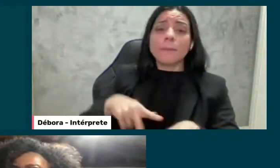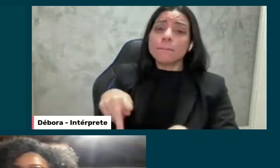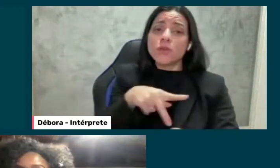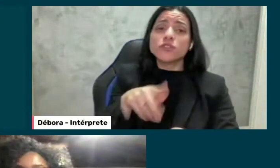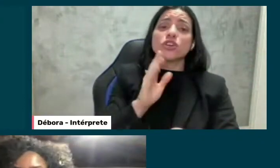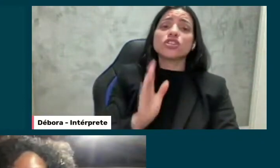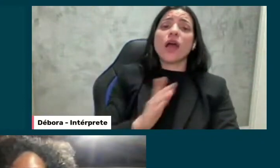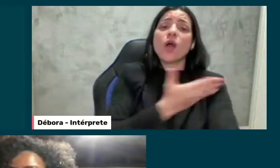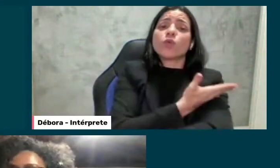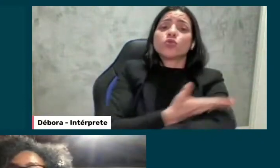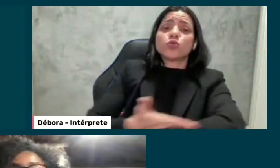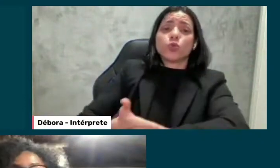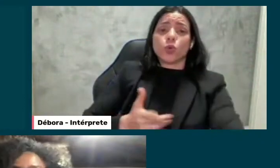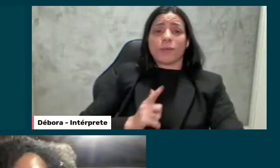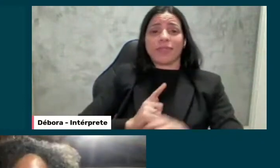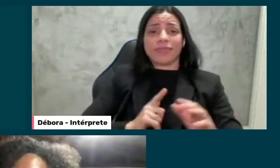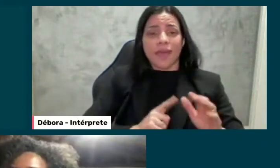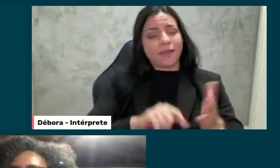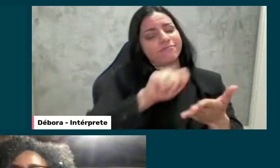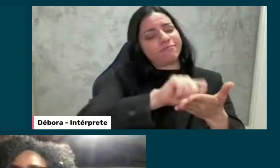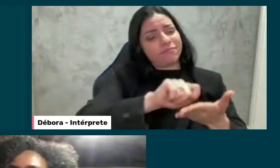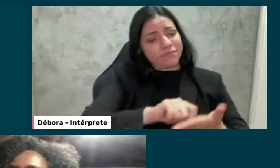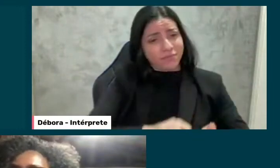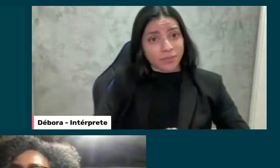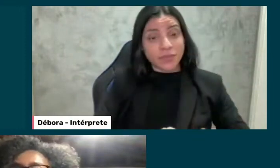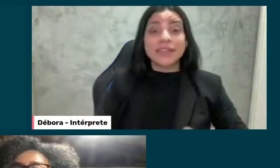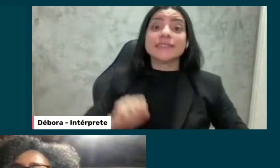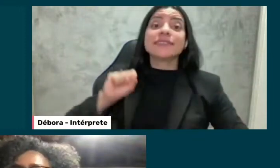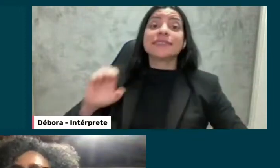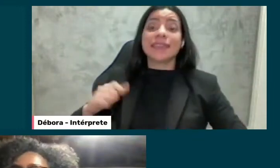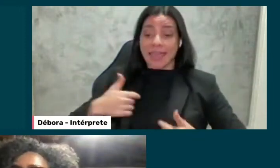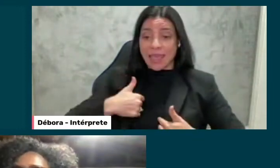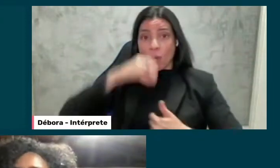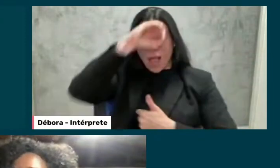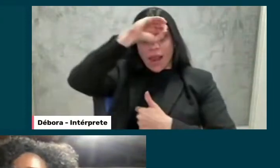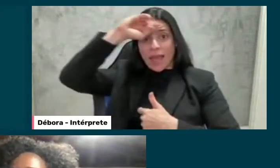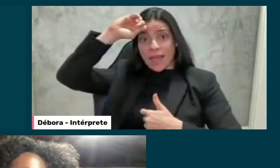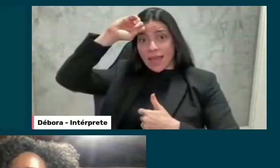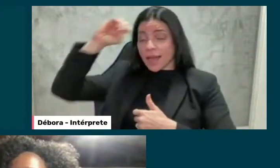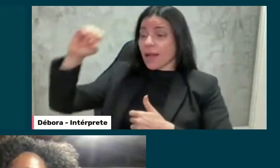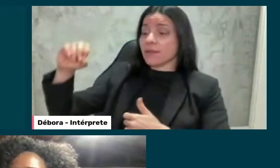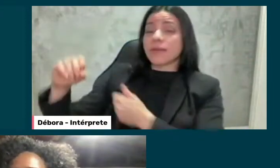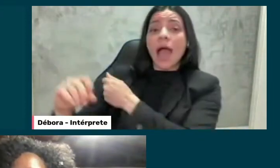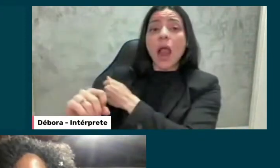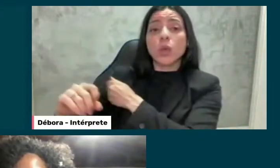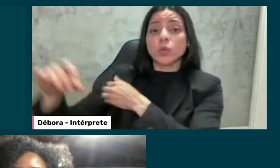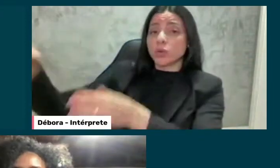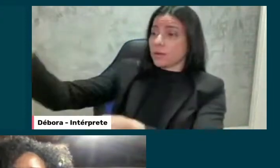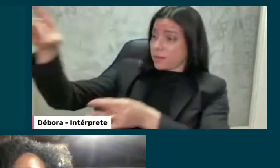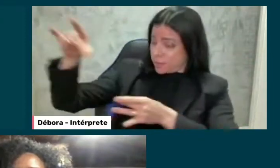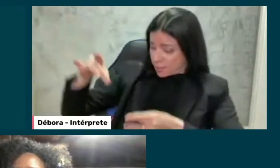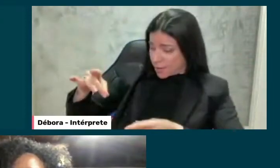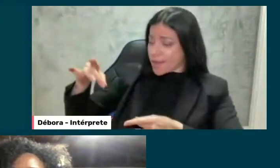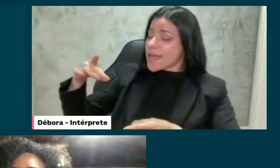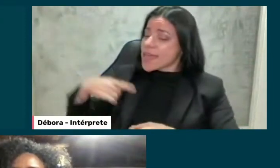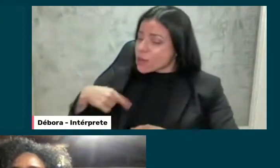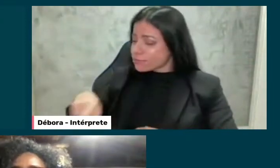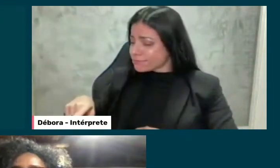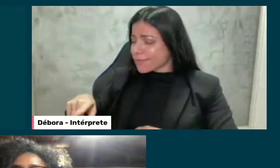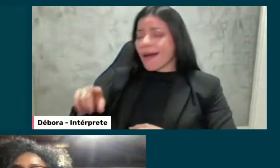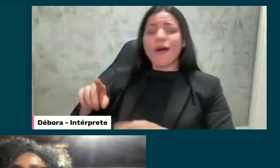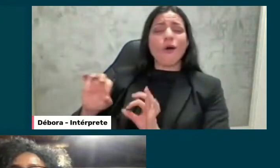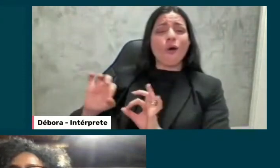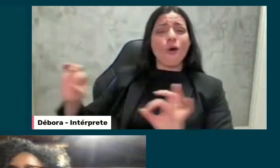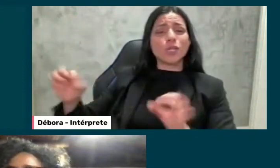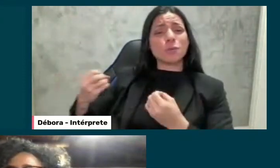professoras, eu provavelmente acharei o texto ótimo, especialmente se for um assunto que eu não conheço, porque eu não tenho capacidade de julgar aquele assunto,